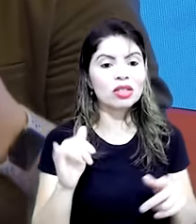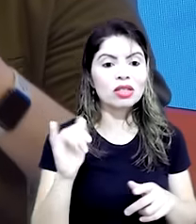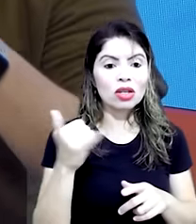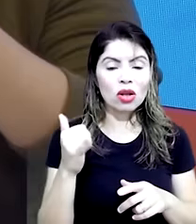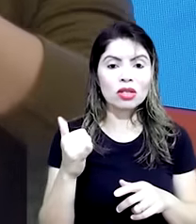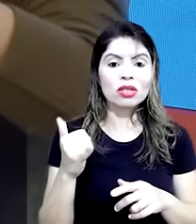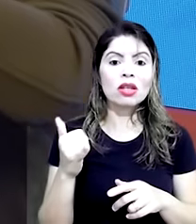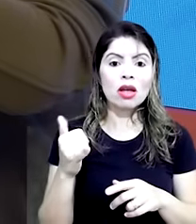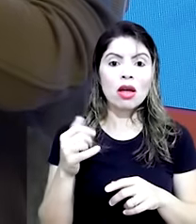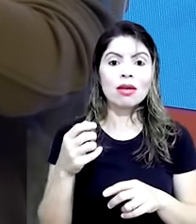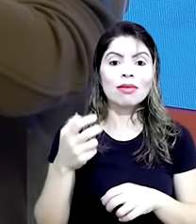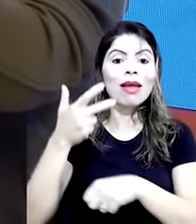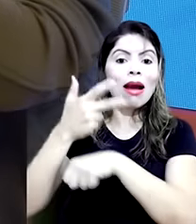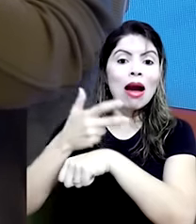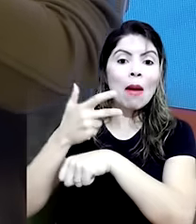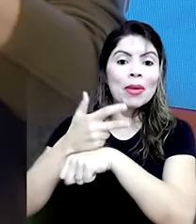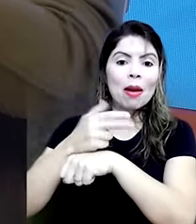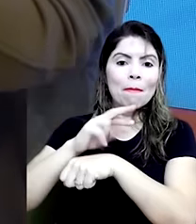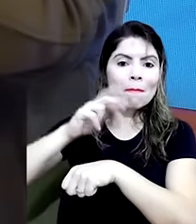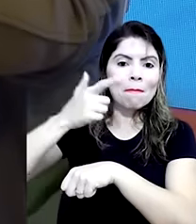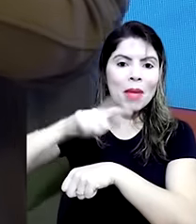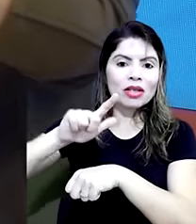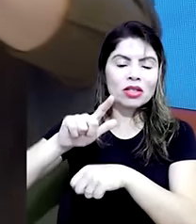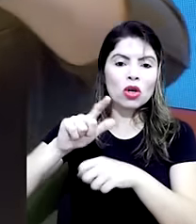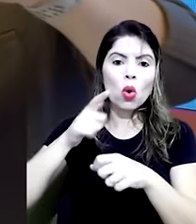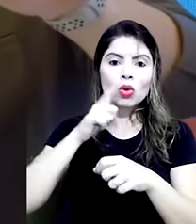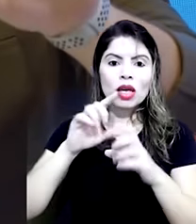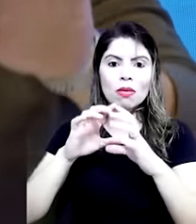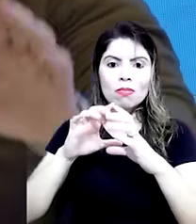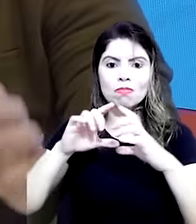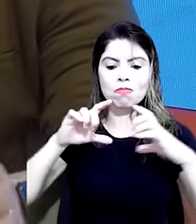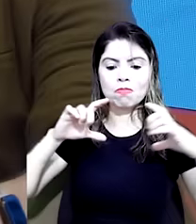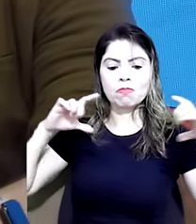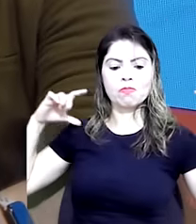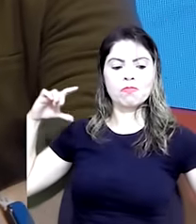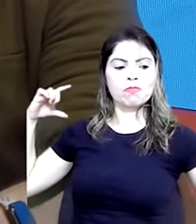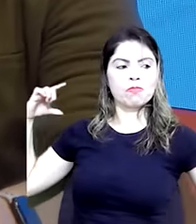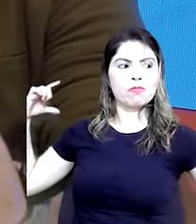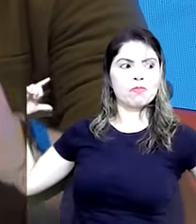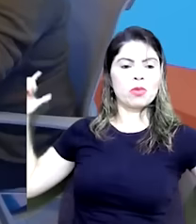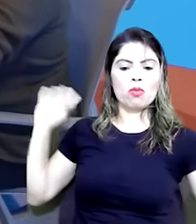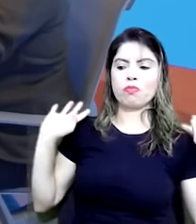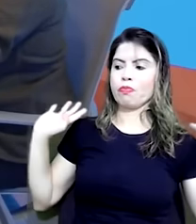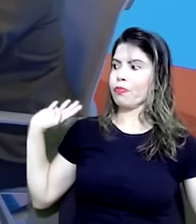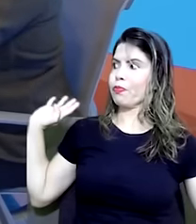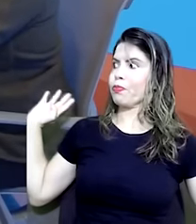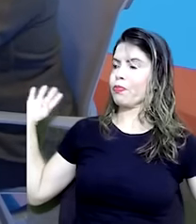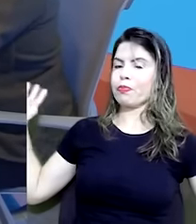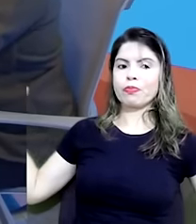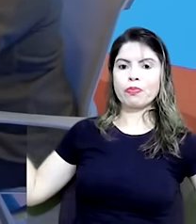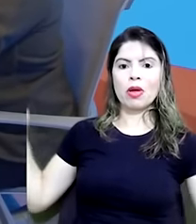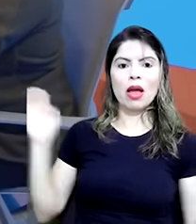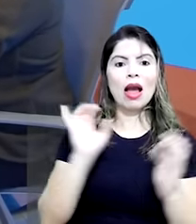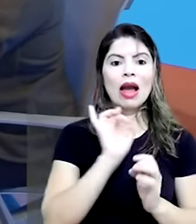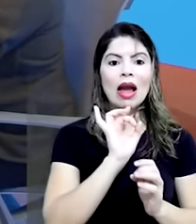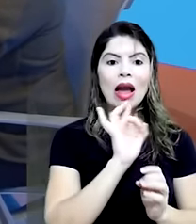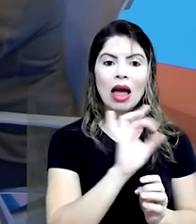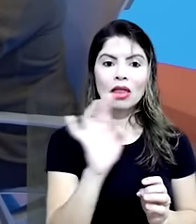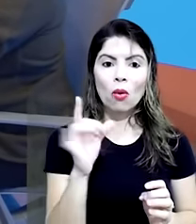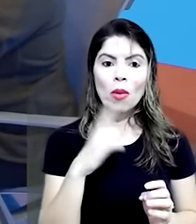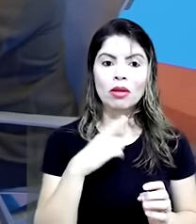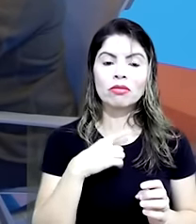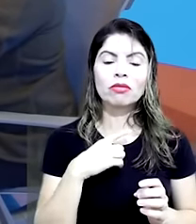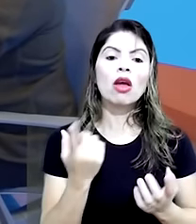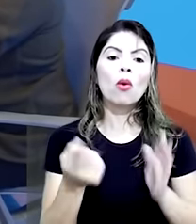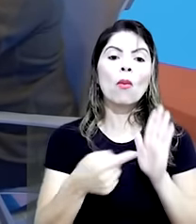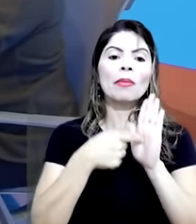mais câmeras ela vai pegar de forma Wide ela vai pegar um plano muito mais aberto então cada câmera Tem uma função e aí quando você